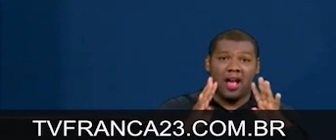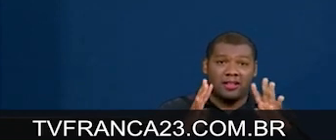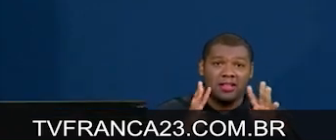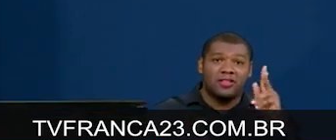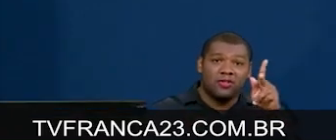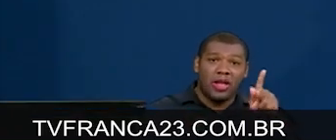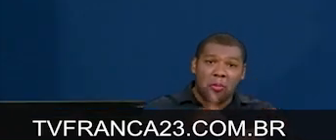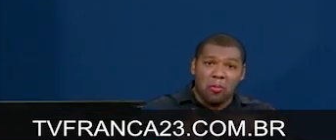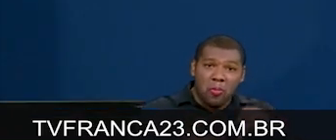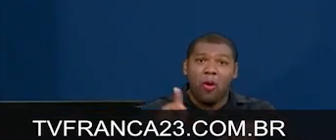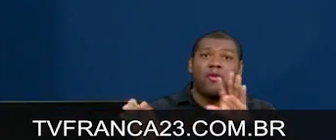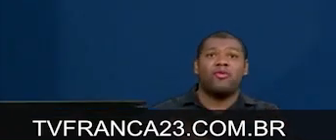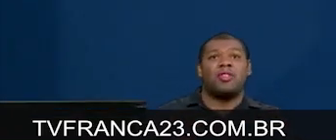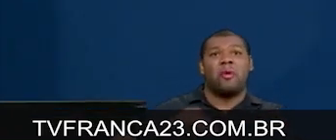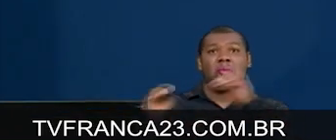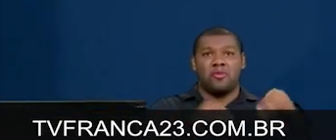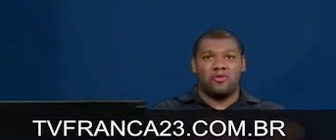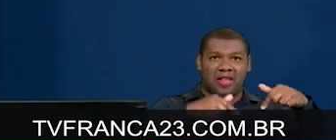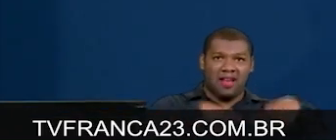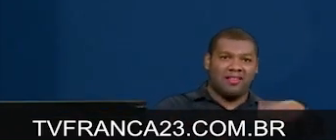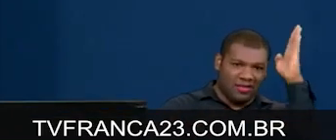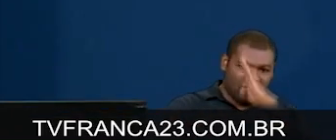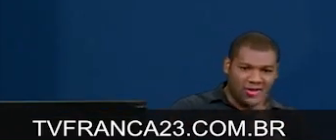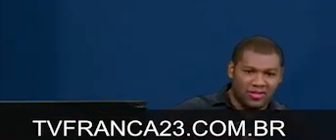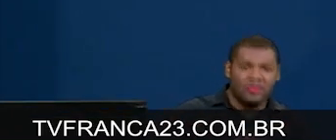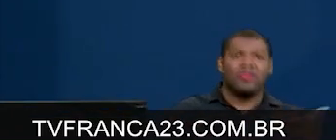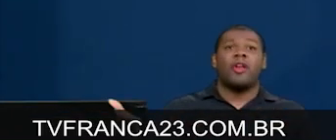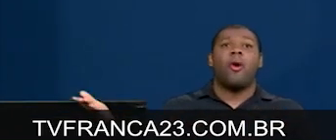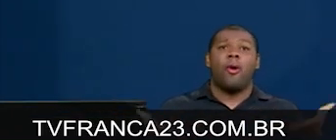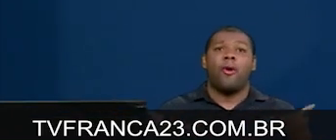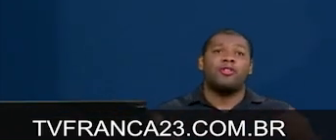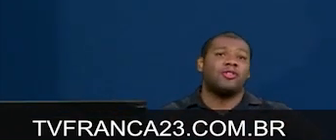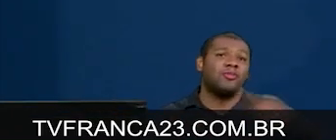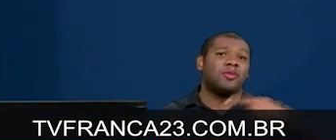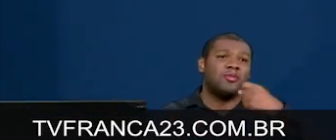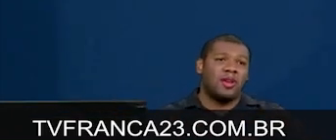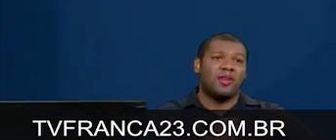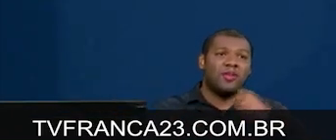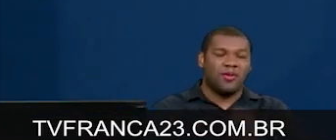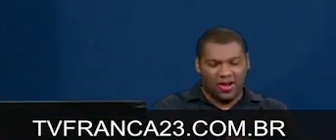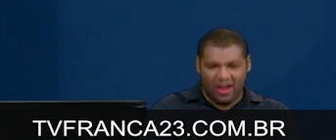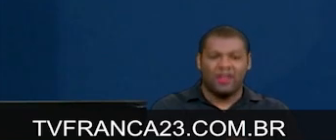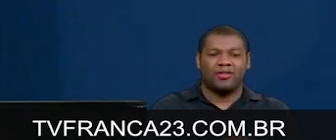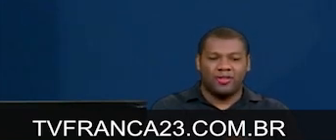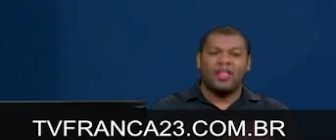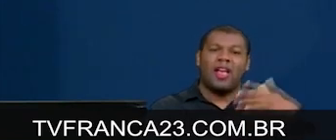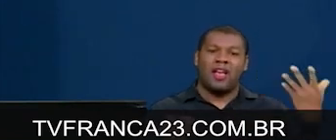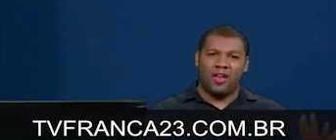refugiada. Esperamos que esta seja apenas o primeiro ano da Operação Horizonte,